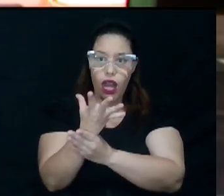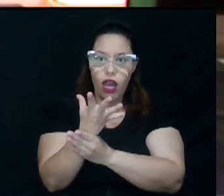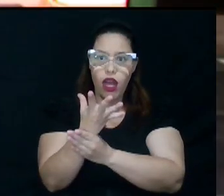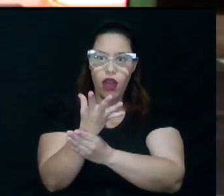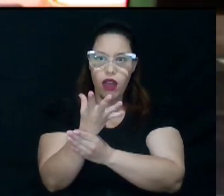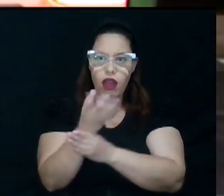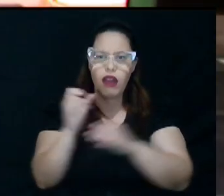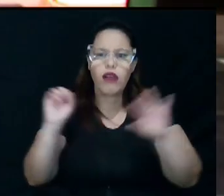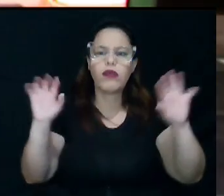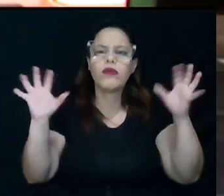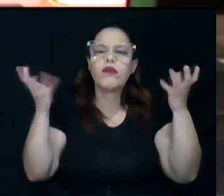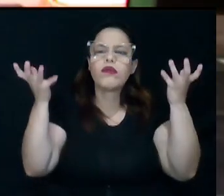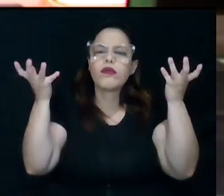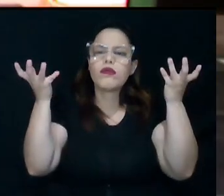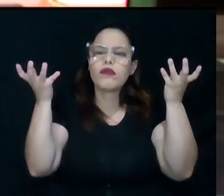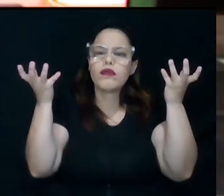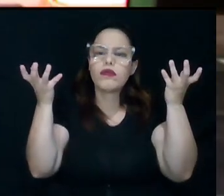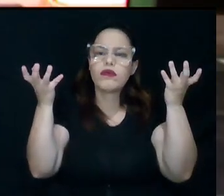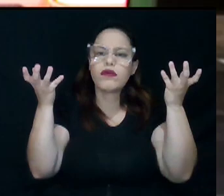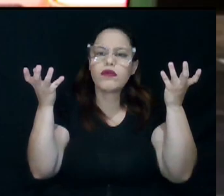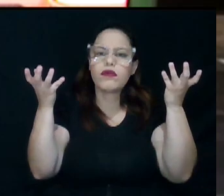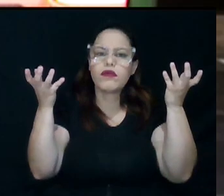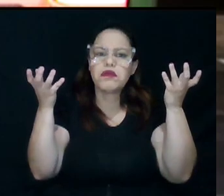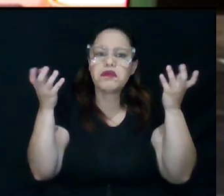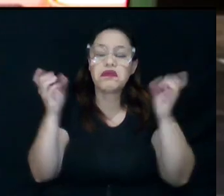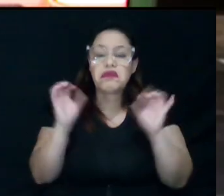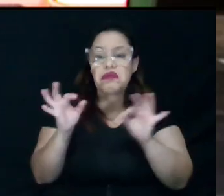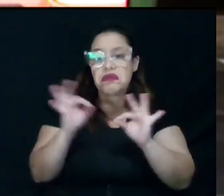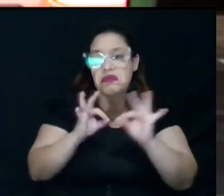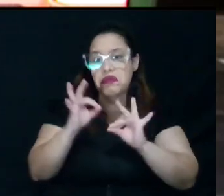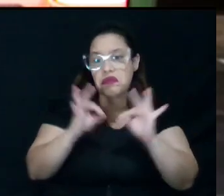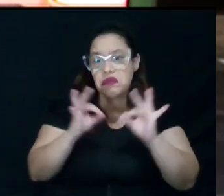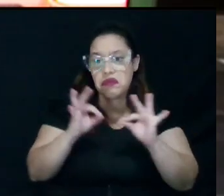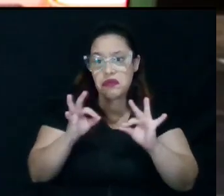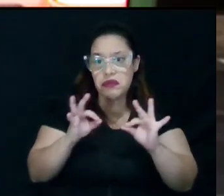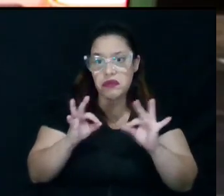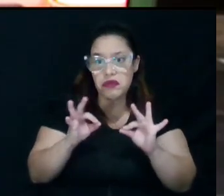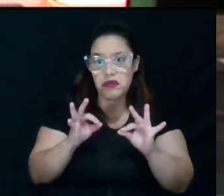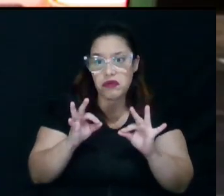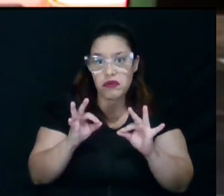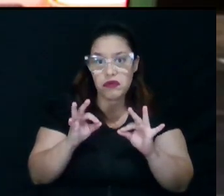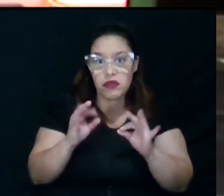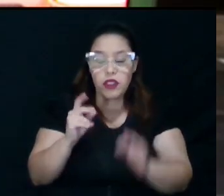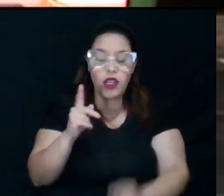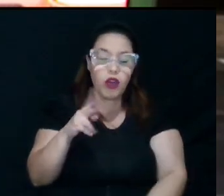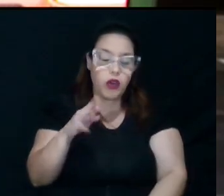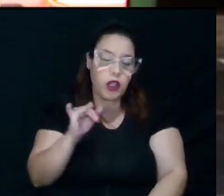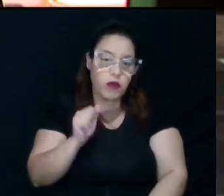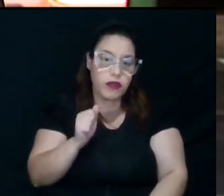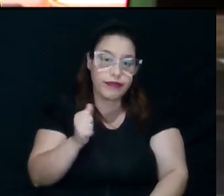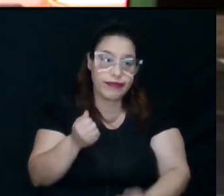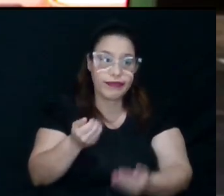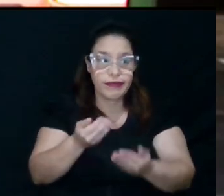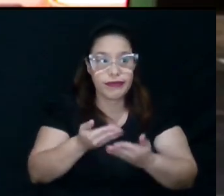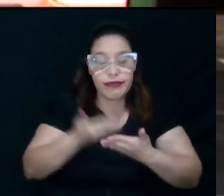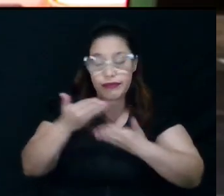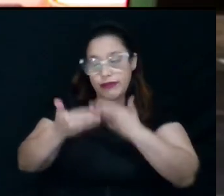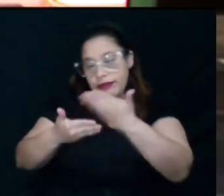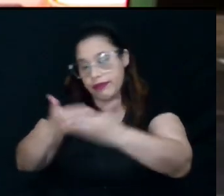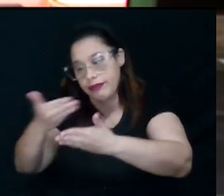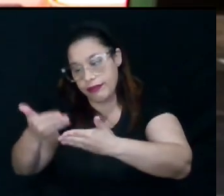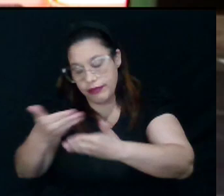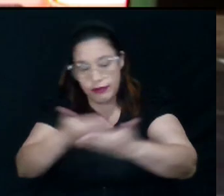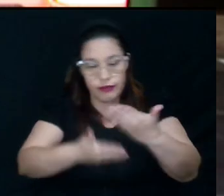uma programação que não fosse simplesmente a montagem das óperas, mas que a gente pudesse contribuir com a formação de um